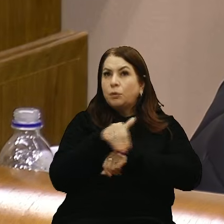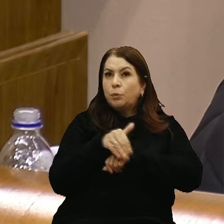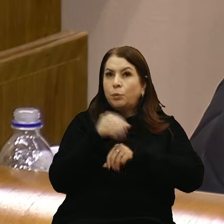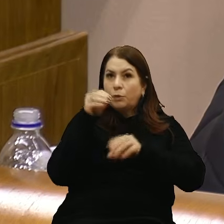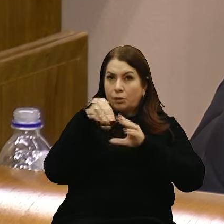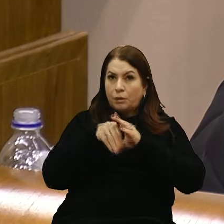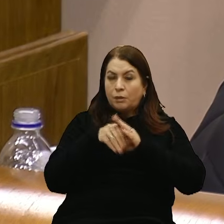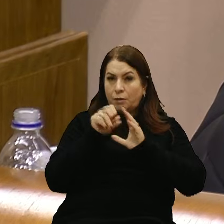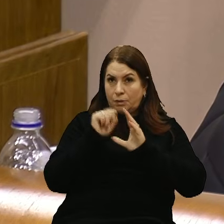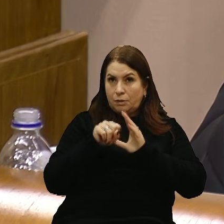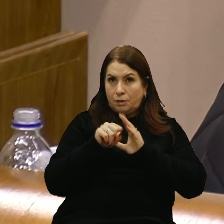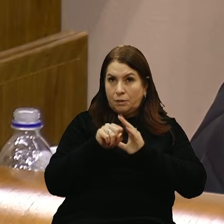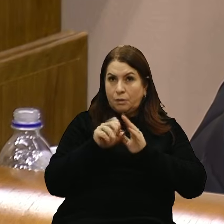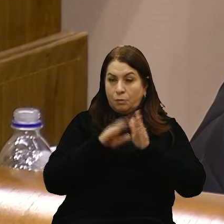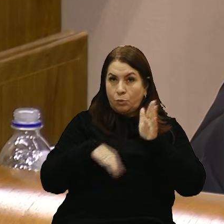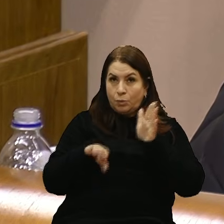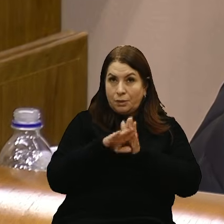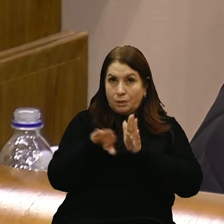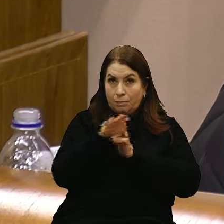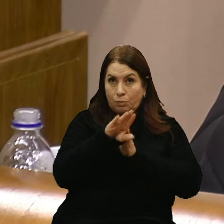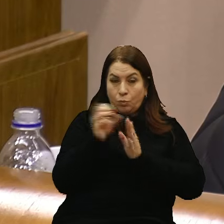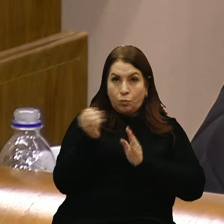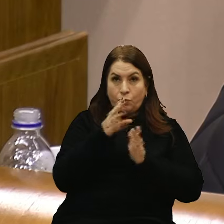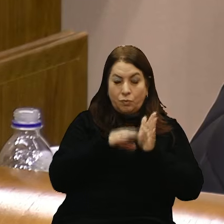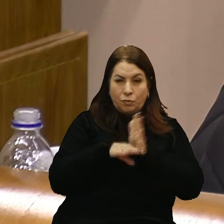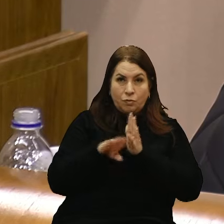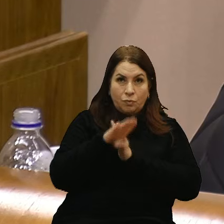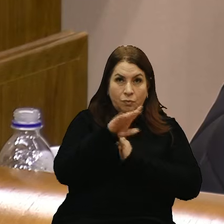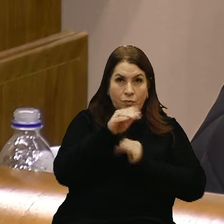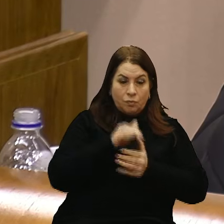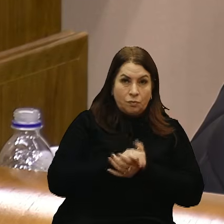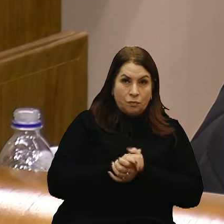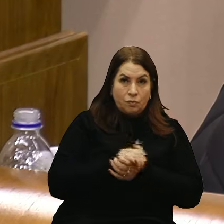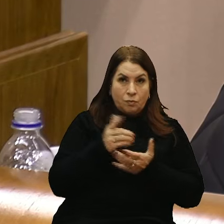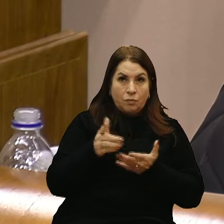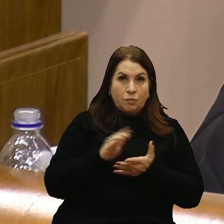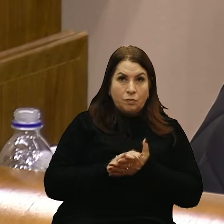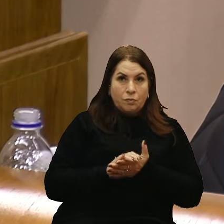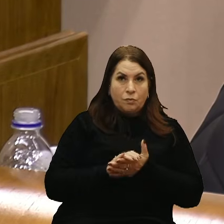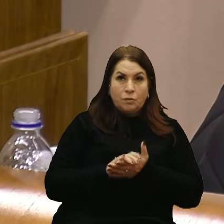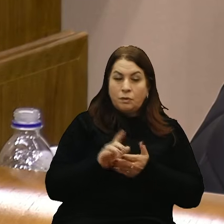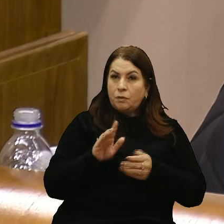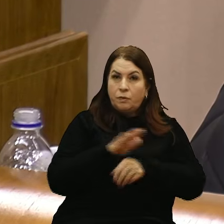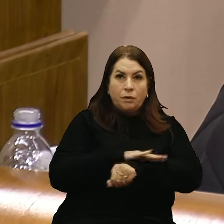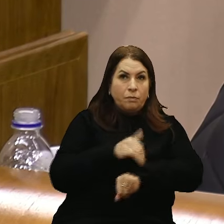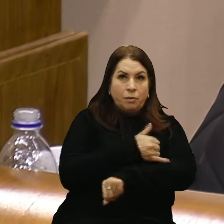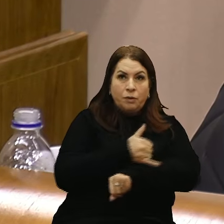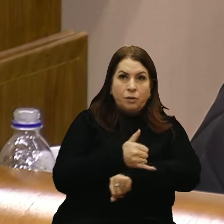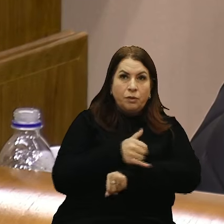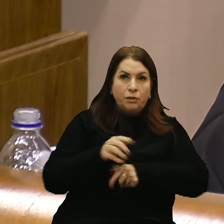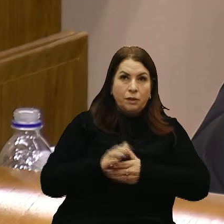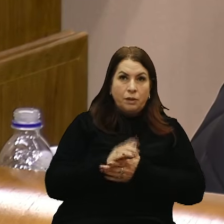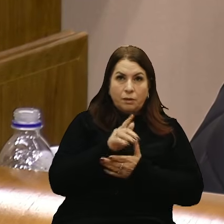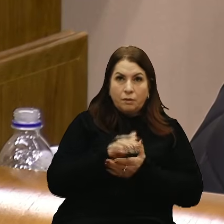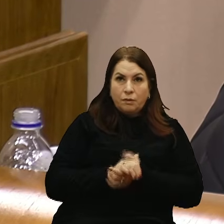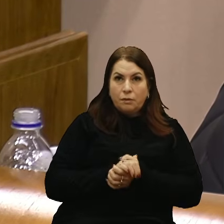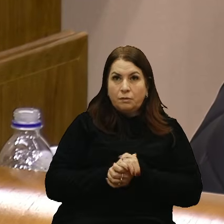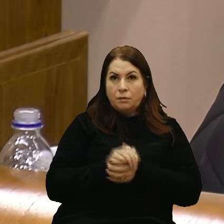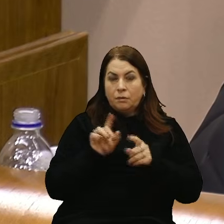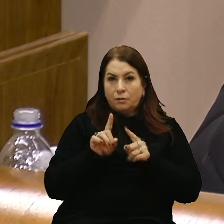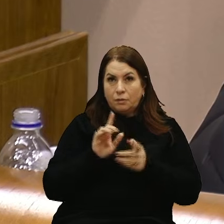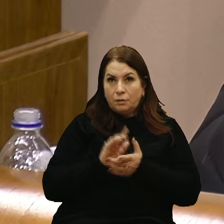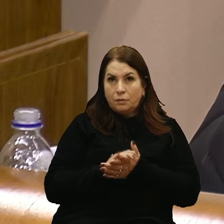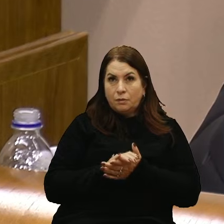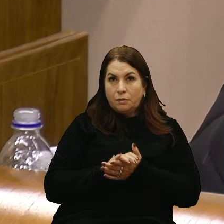sim, por estacionamento, um novo estacionamento, mas não vai ser asfaltado. Nada disso. Tá?